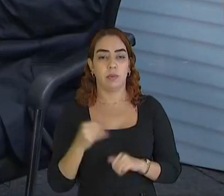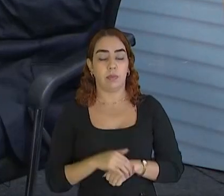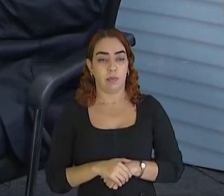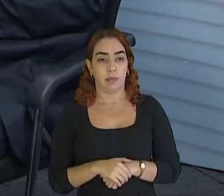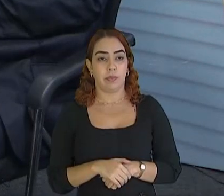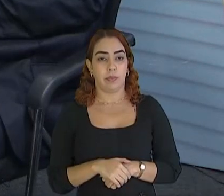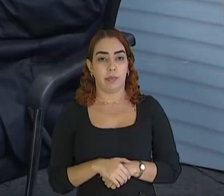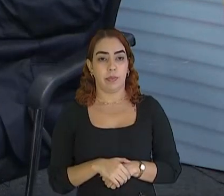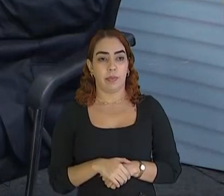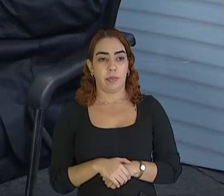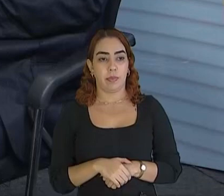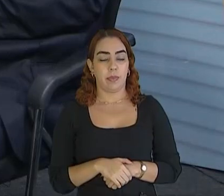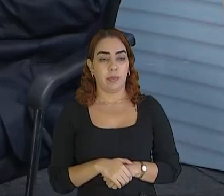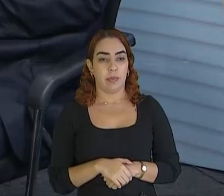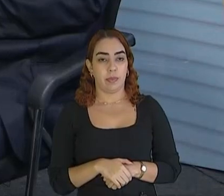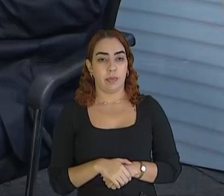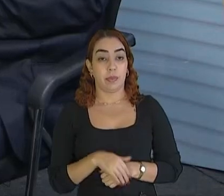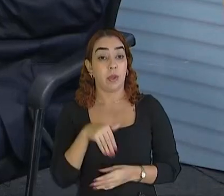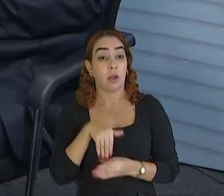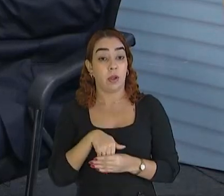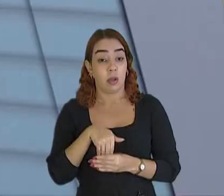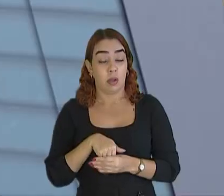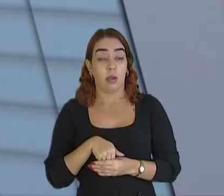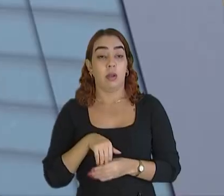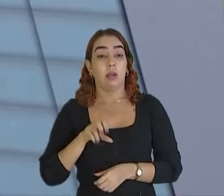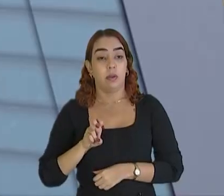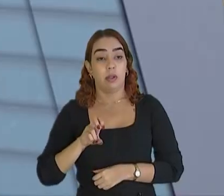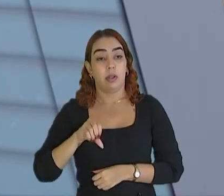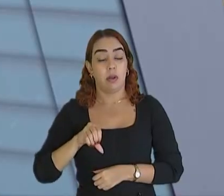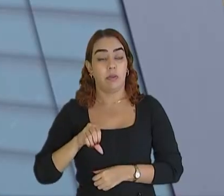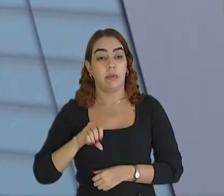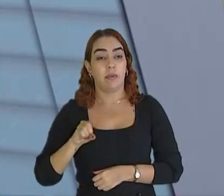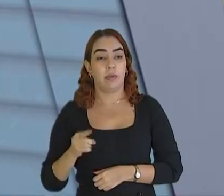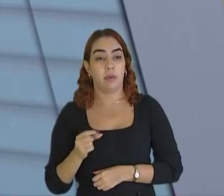eleito com